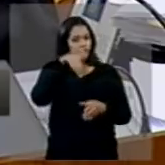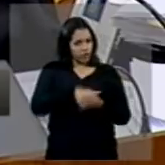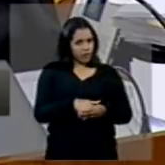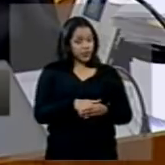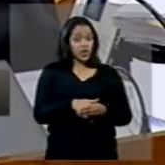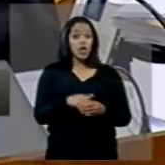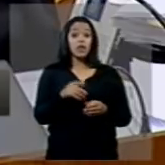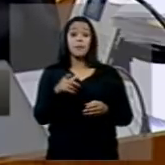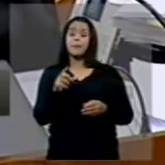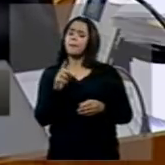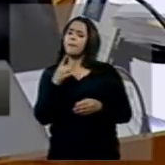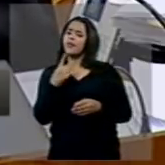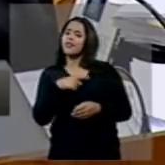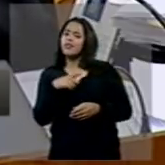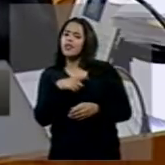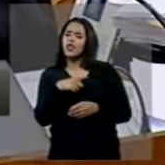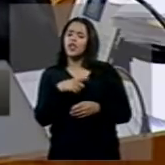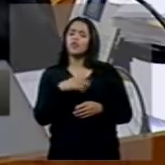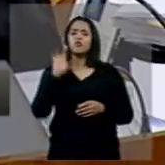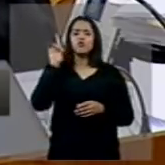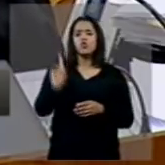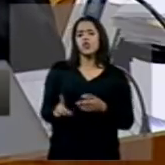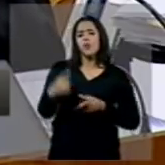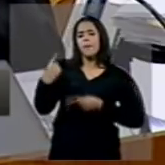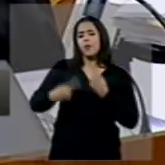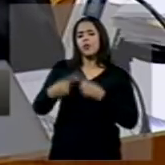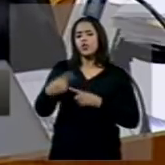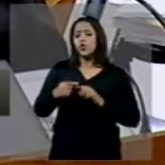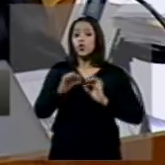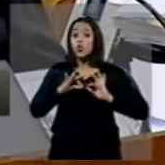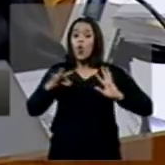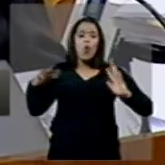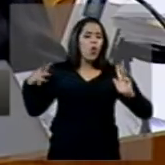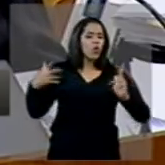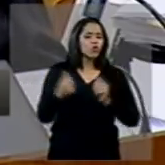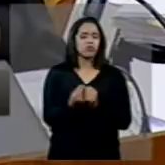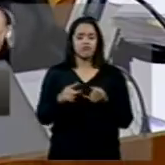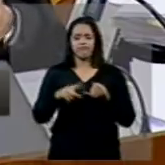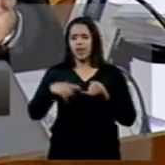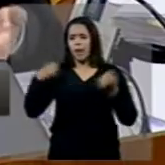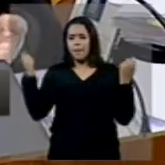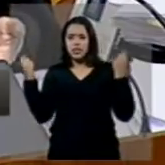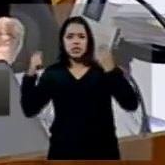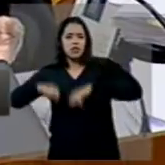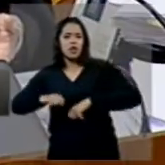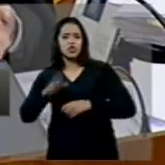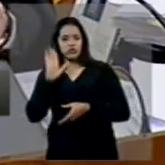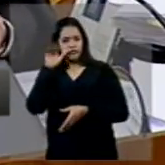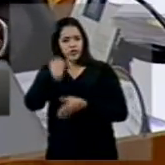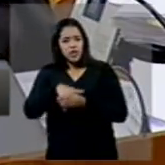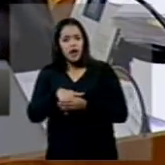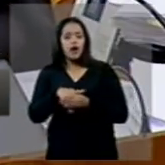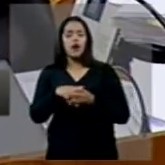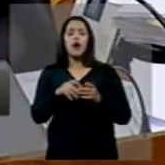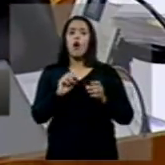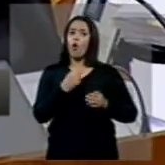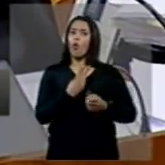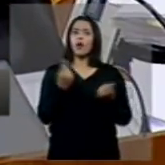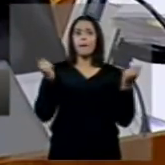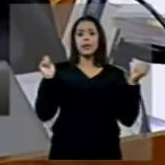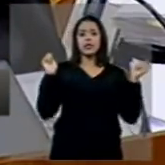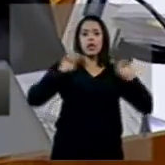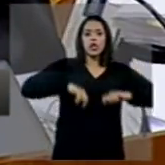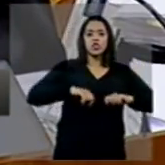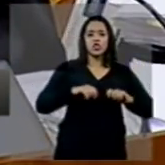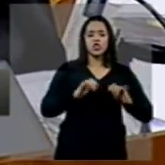exercer na plenitude os seus direitos políticos, tanto a capacidade eleitoral ativa, votar, quanto a capacidade